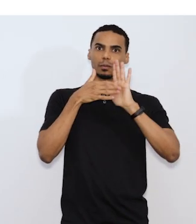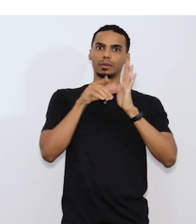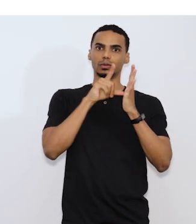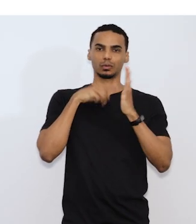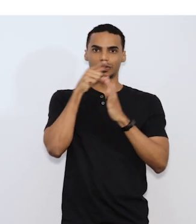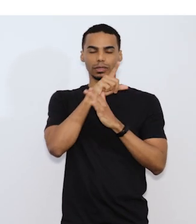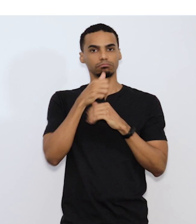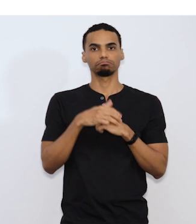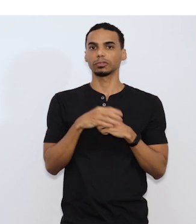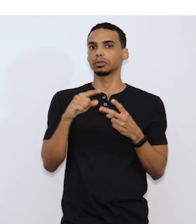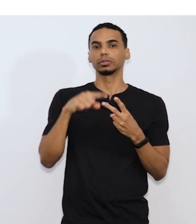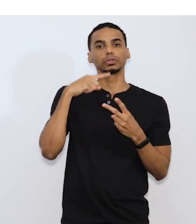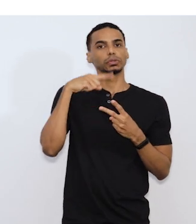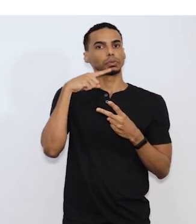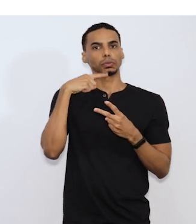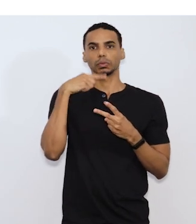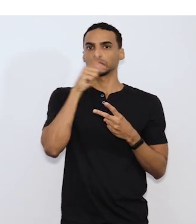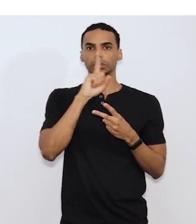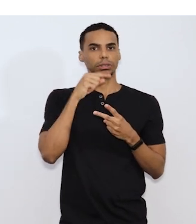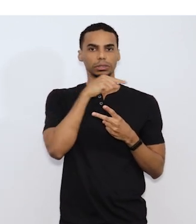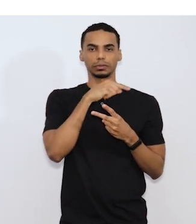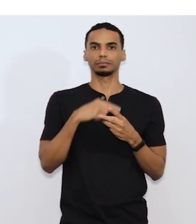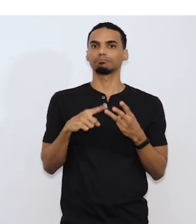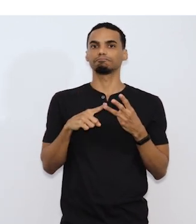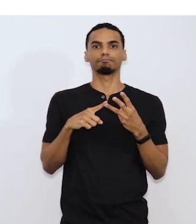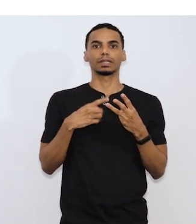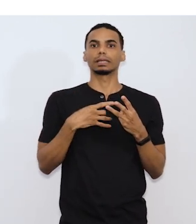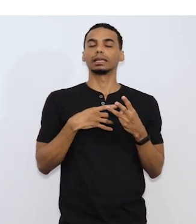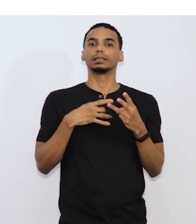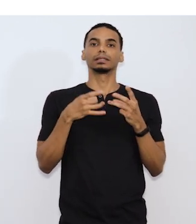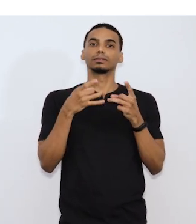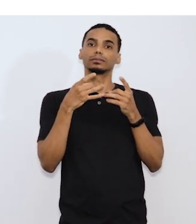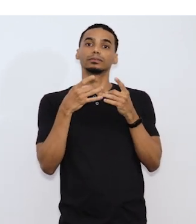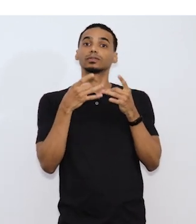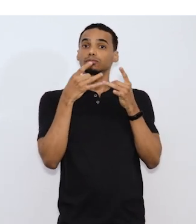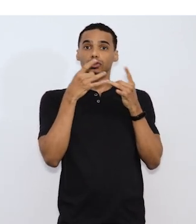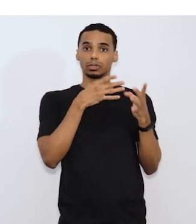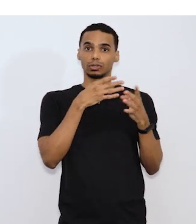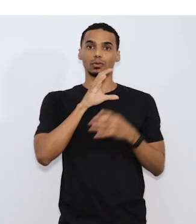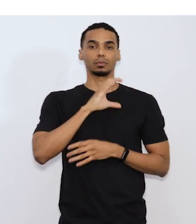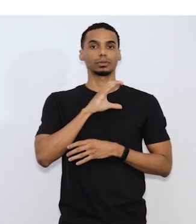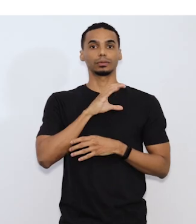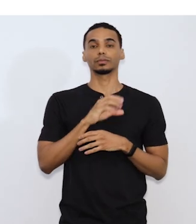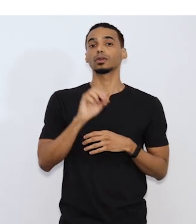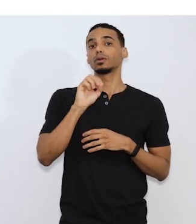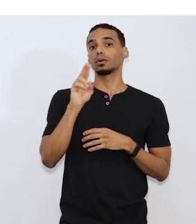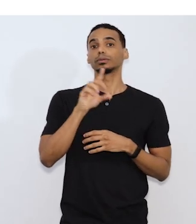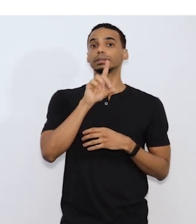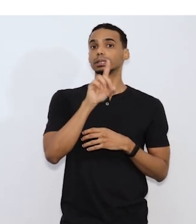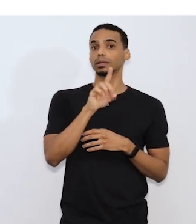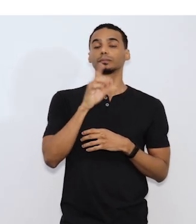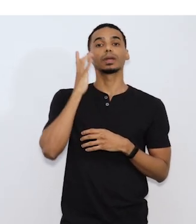não atendeu às expectativas do sargento, desistiu de ajudar o seu companheiro, ou D, achou